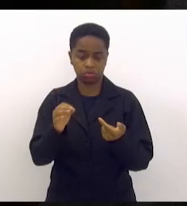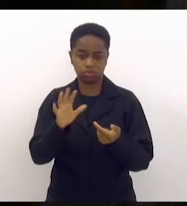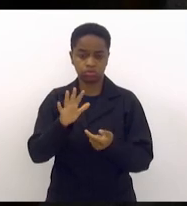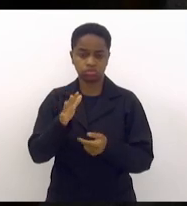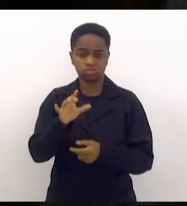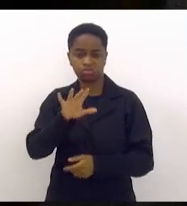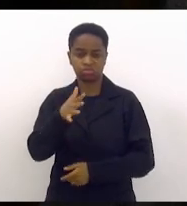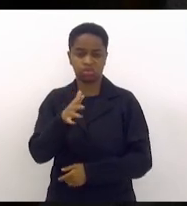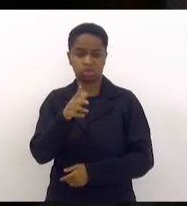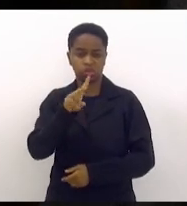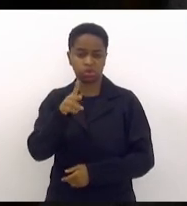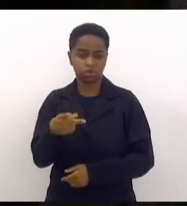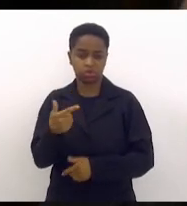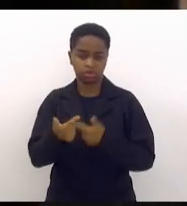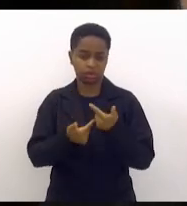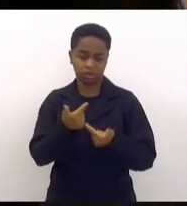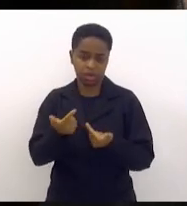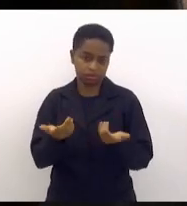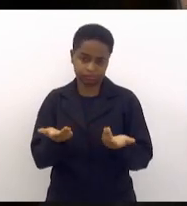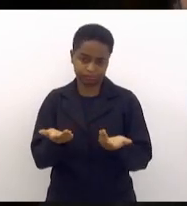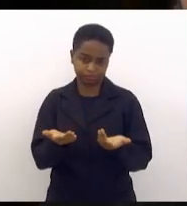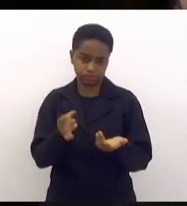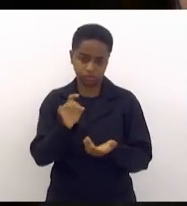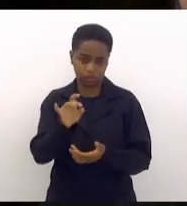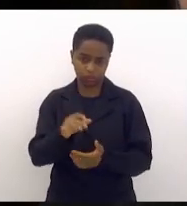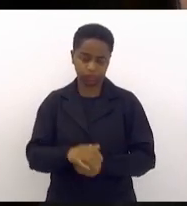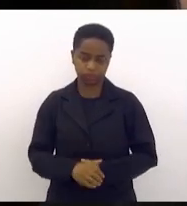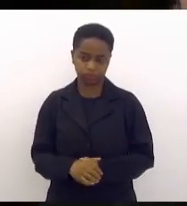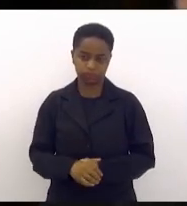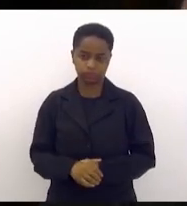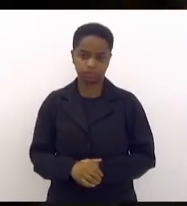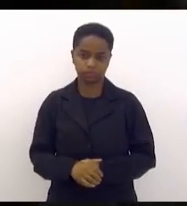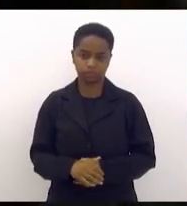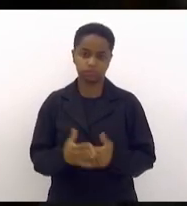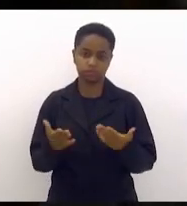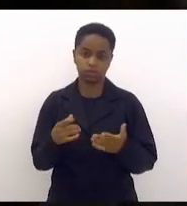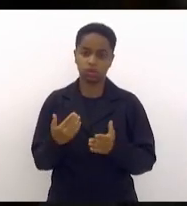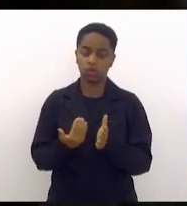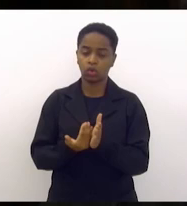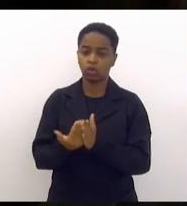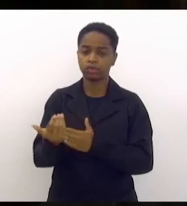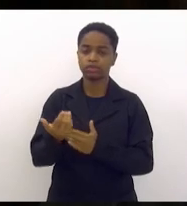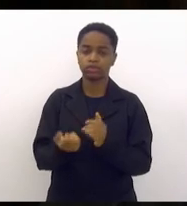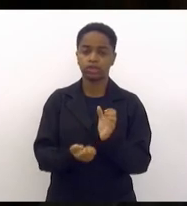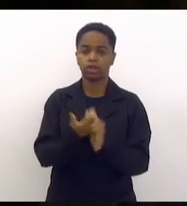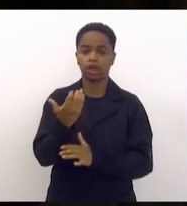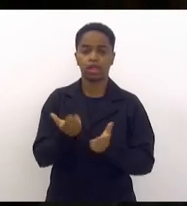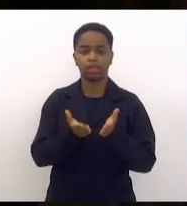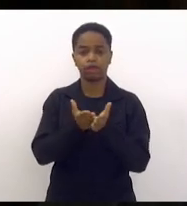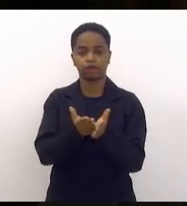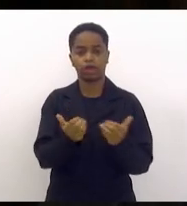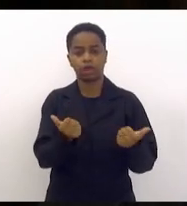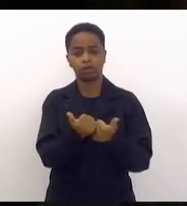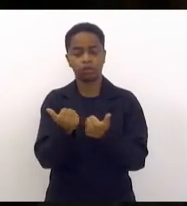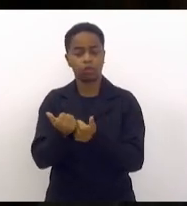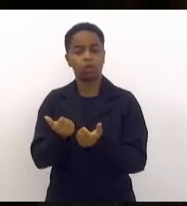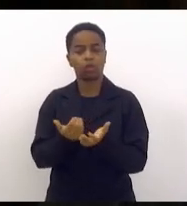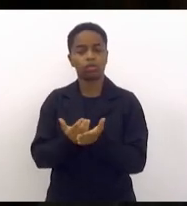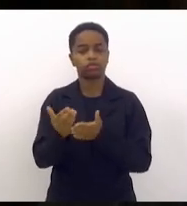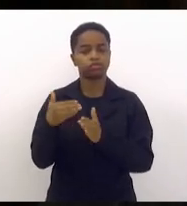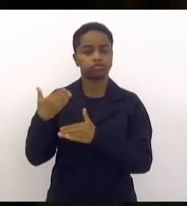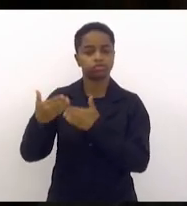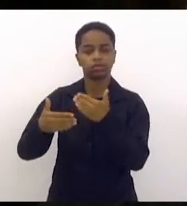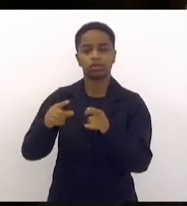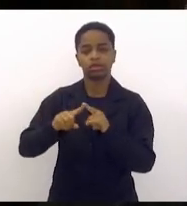Brasil aqui no Rio de Janeiro praticamente concentrando tudo aí começamos a fazer os navios de apoio marítimo começamos a crescer depois